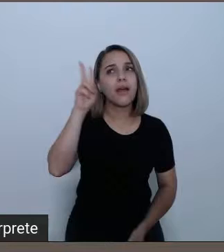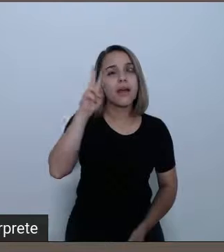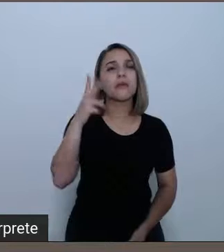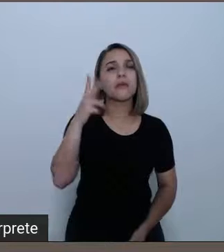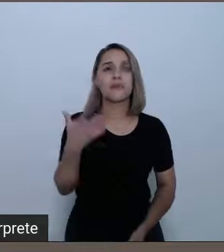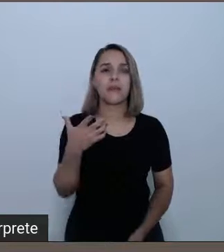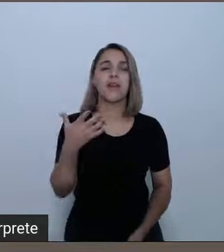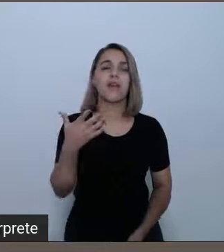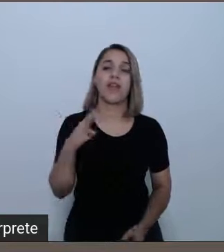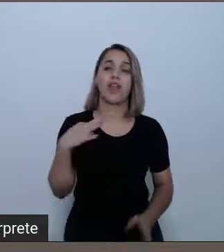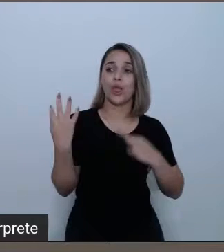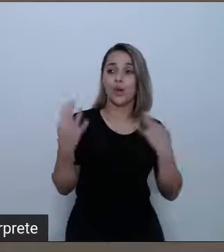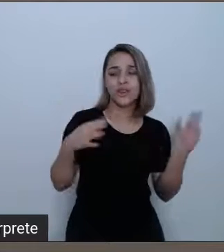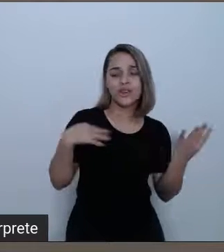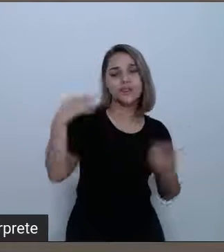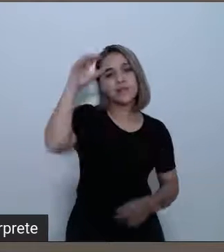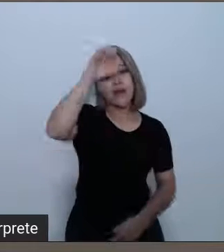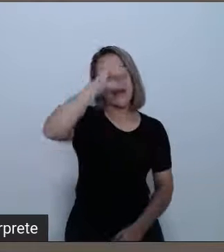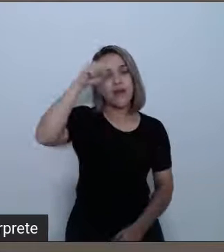textos